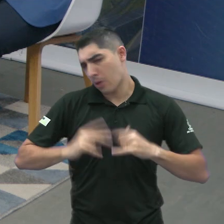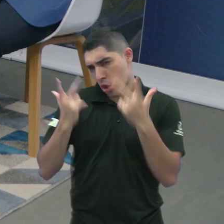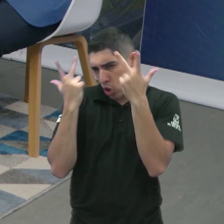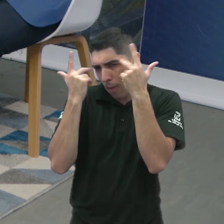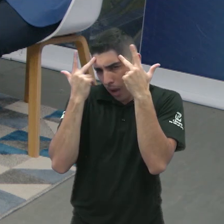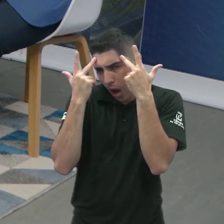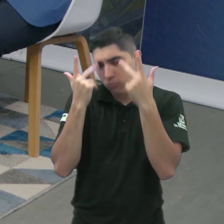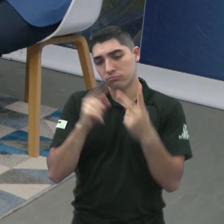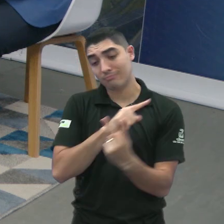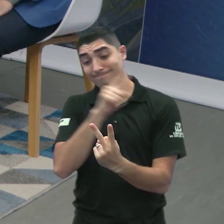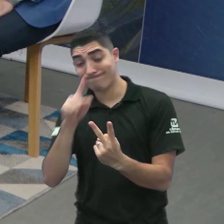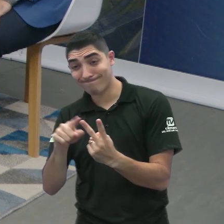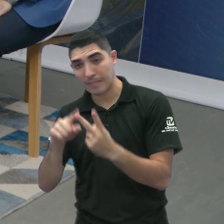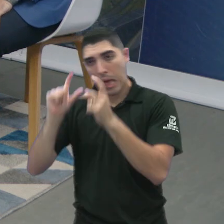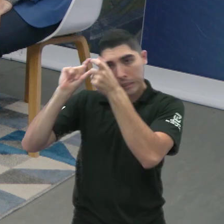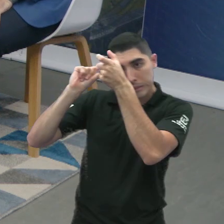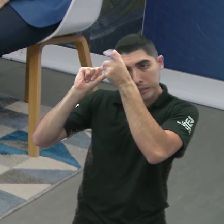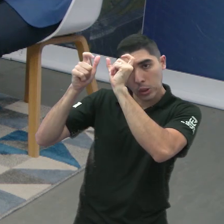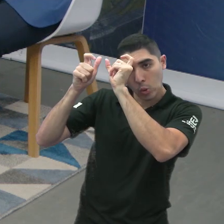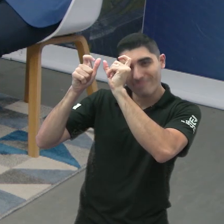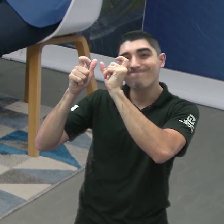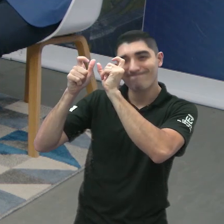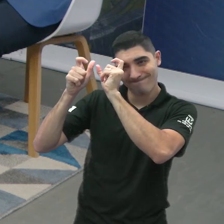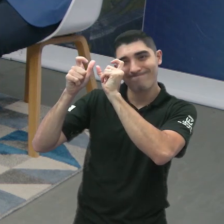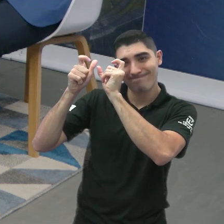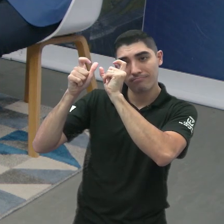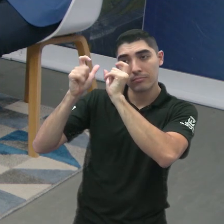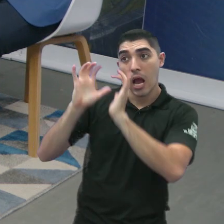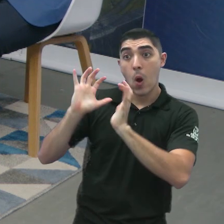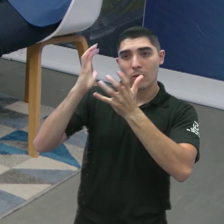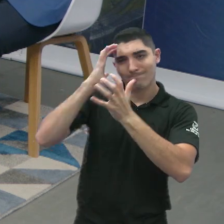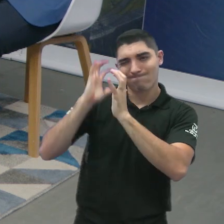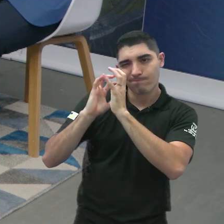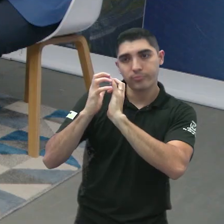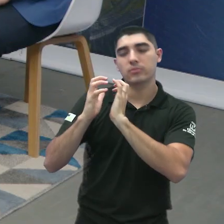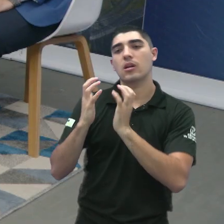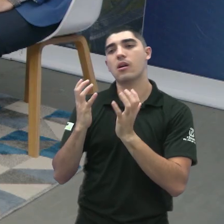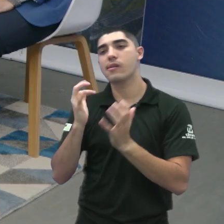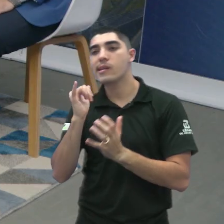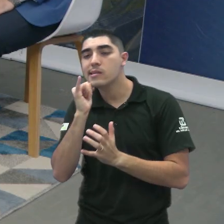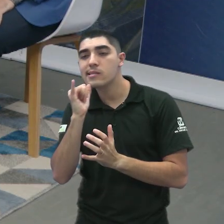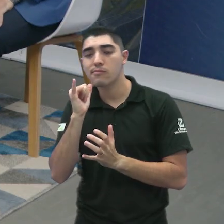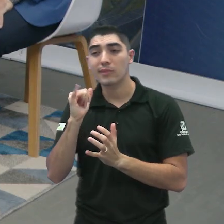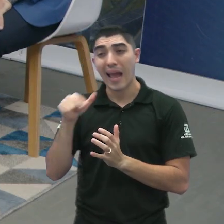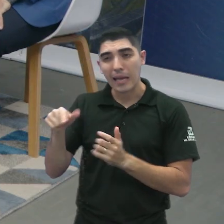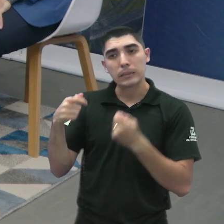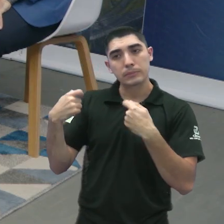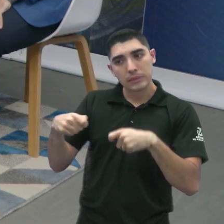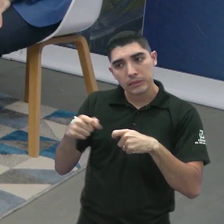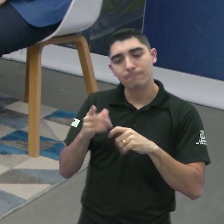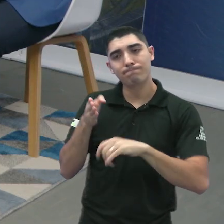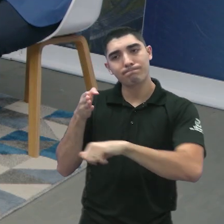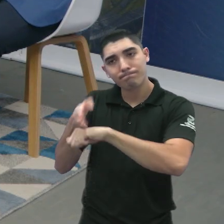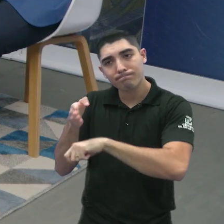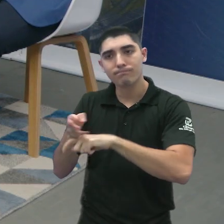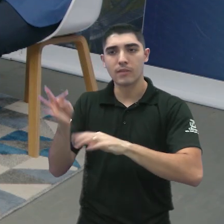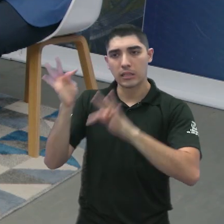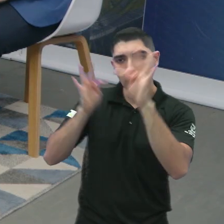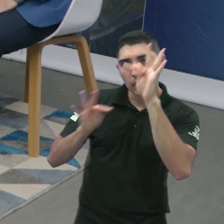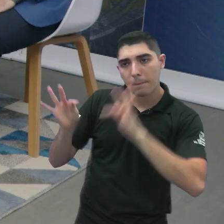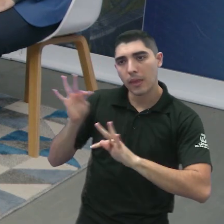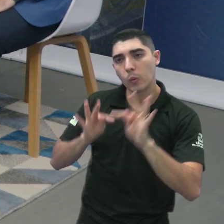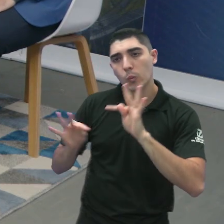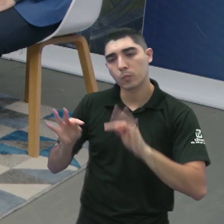existência humana, de um transtorno que realmente exige intervenção clínica, né? Um tratamento